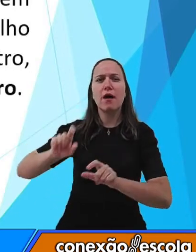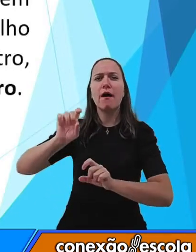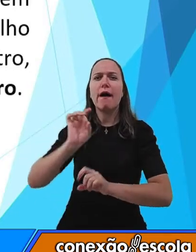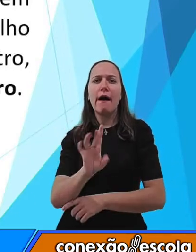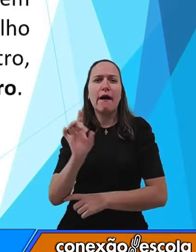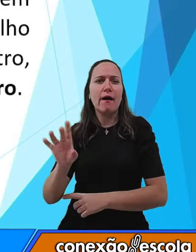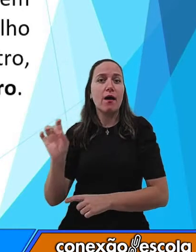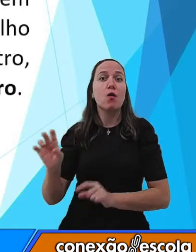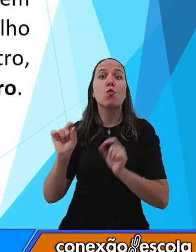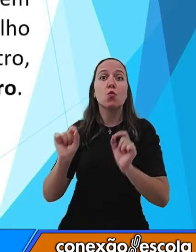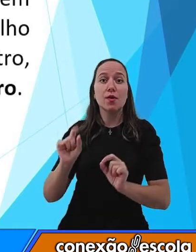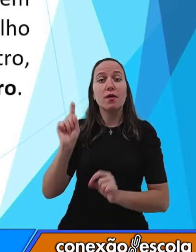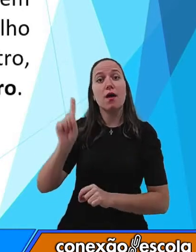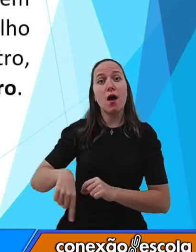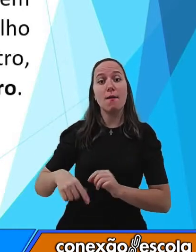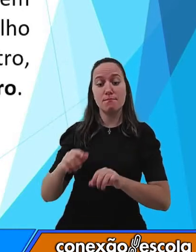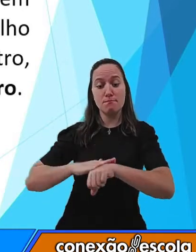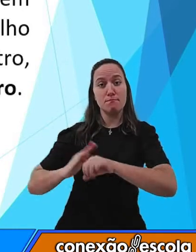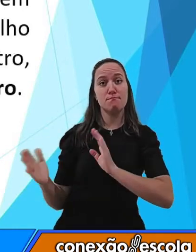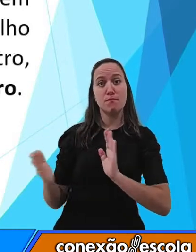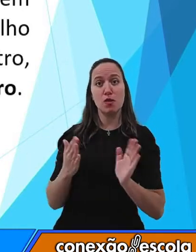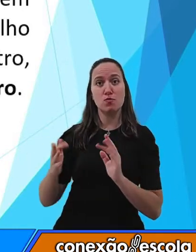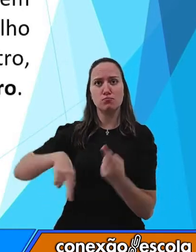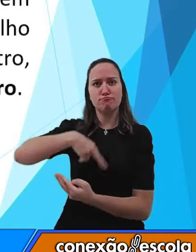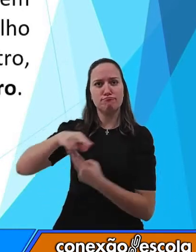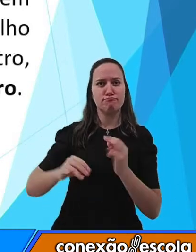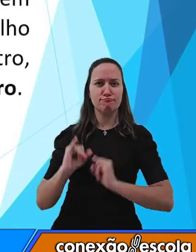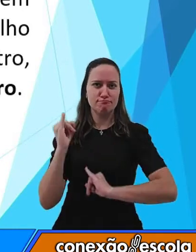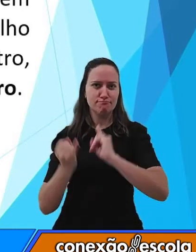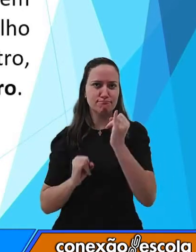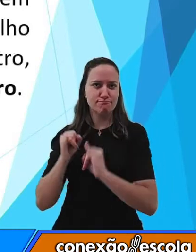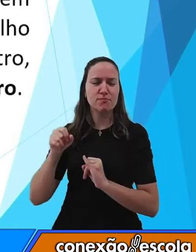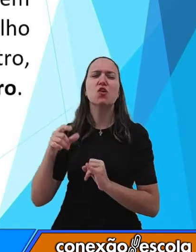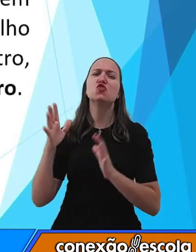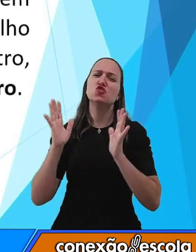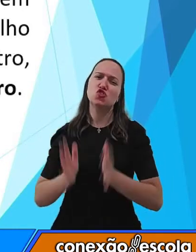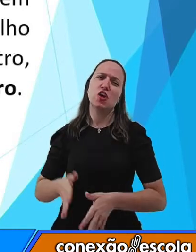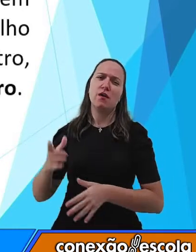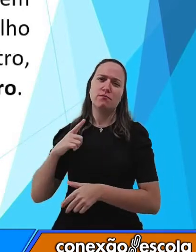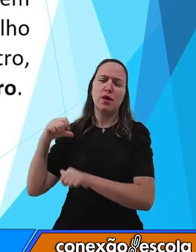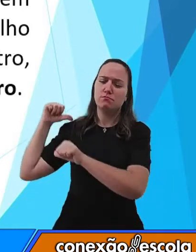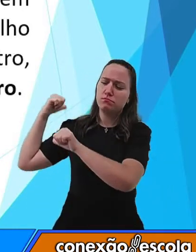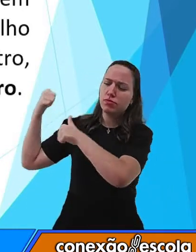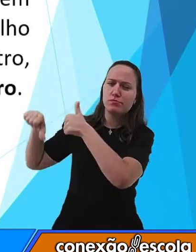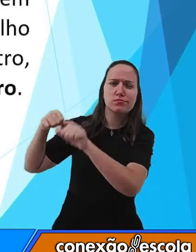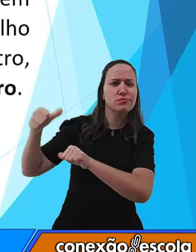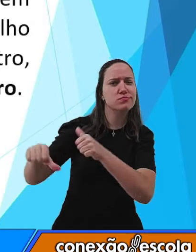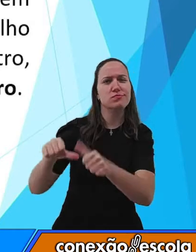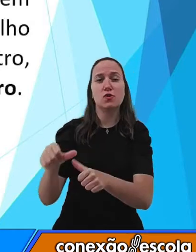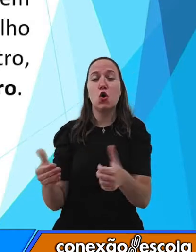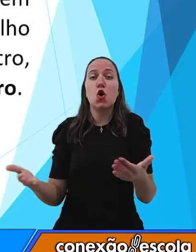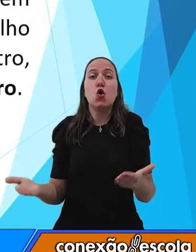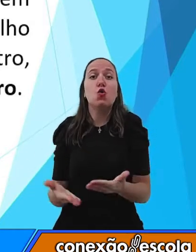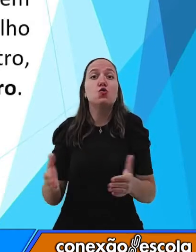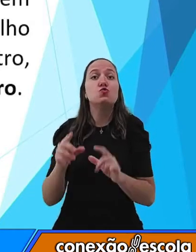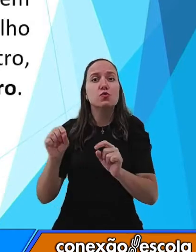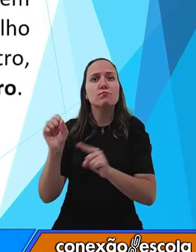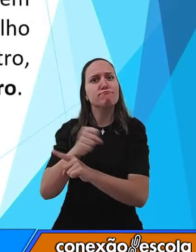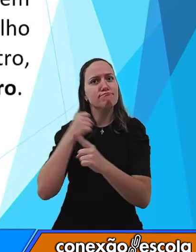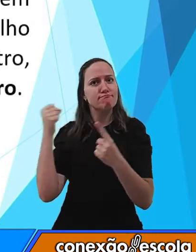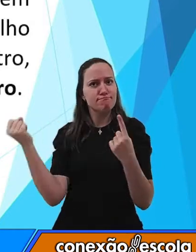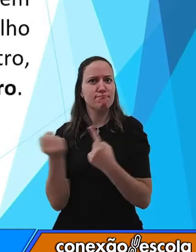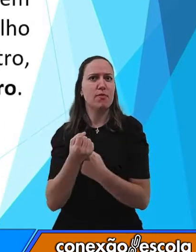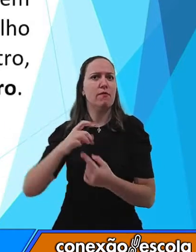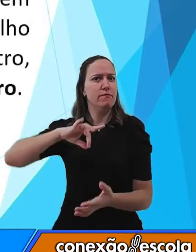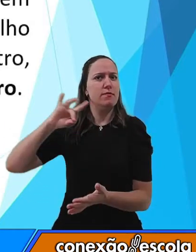surgiu no período da Revolução Industrial e passou por várias mudanças, chegando hoje a uma sociedade